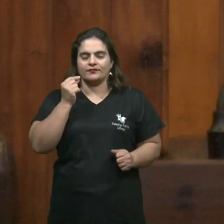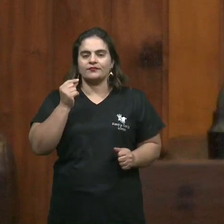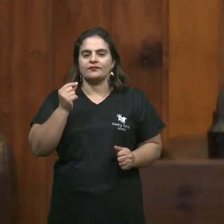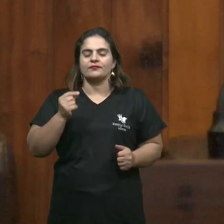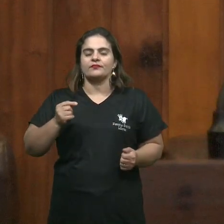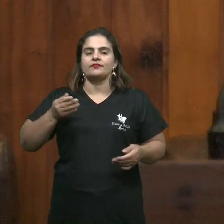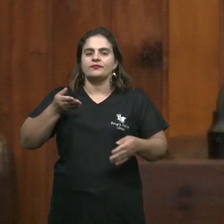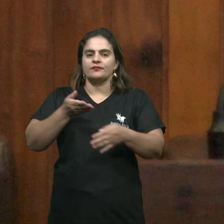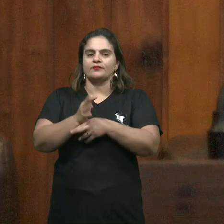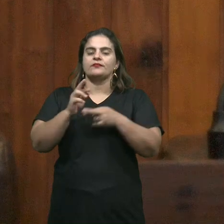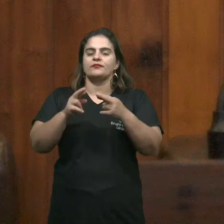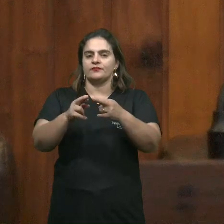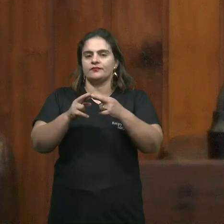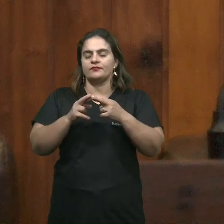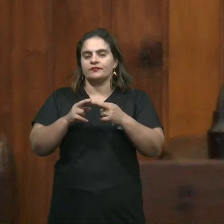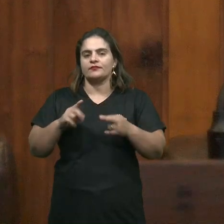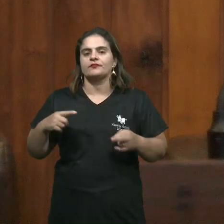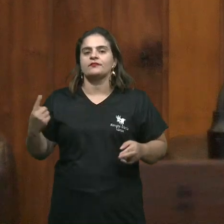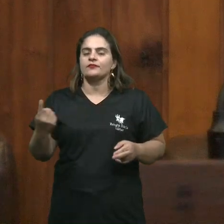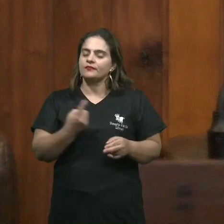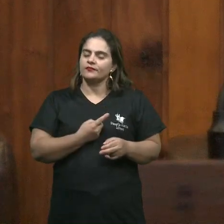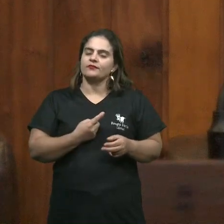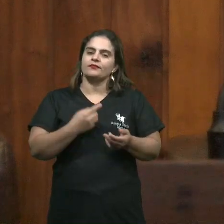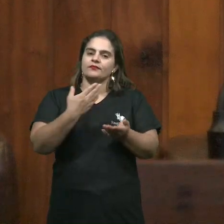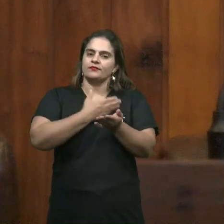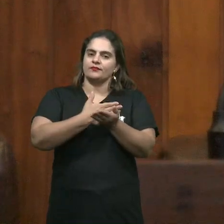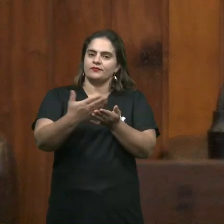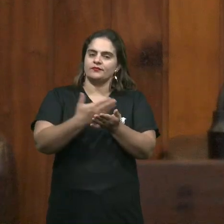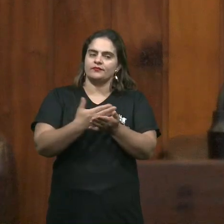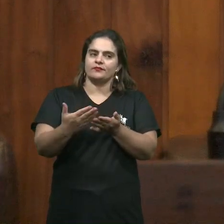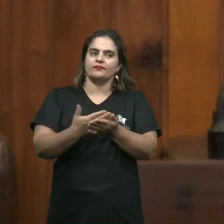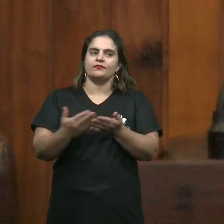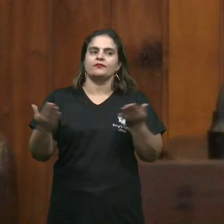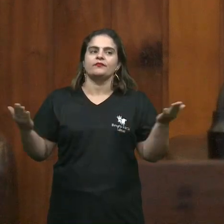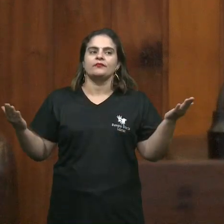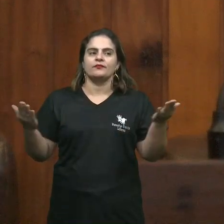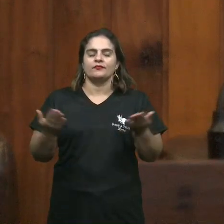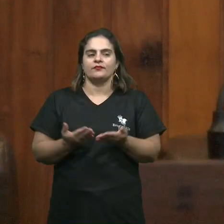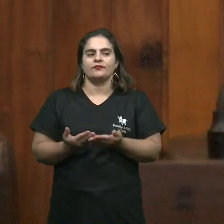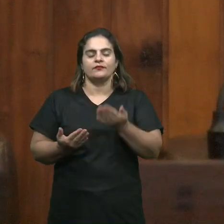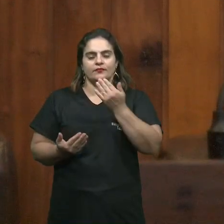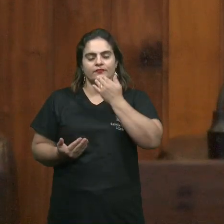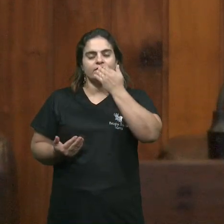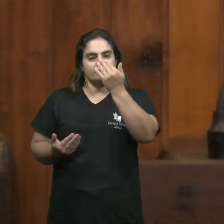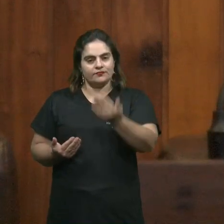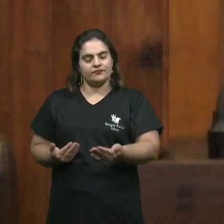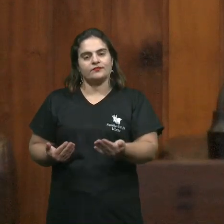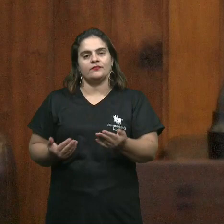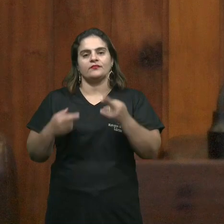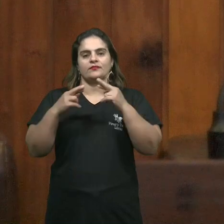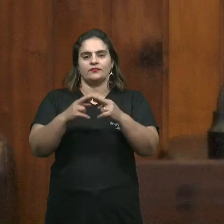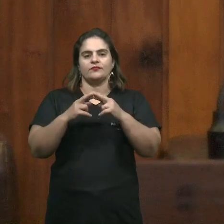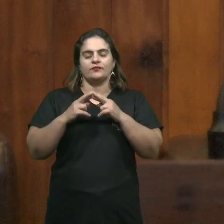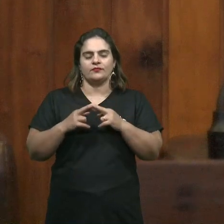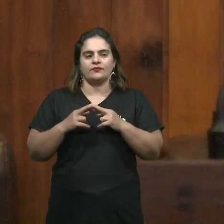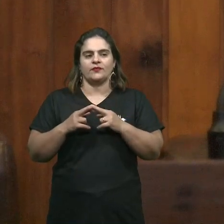este requerimento e que façamos jus ao que está escrito aqui, ao pedido que está sendo feito aqui, para que essa Secretaria